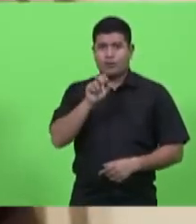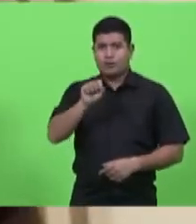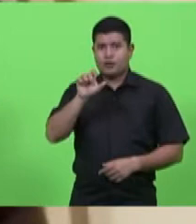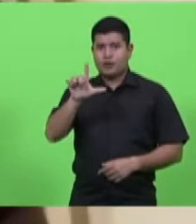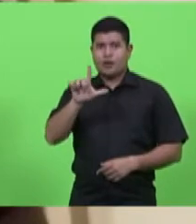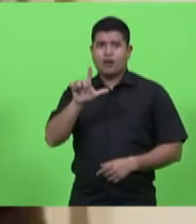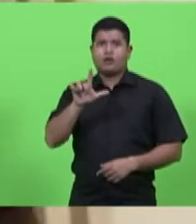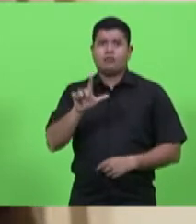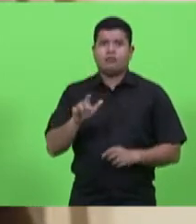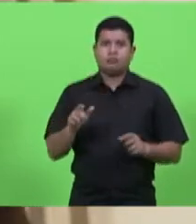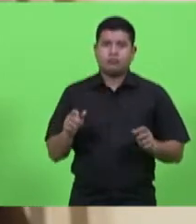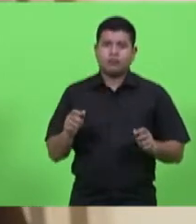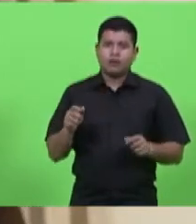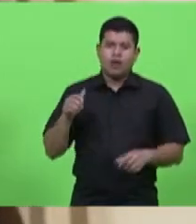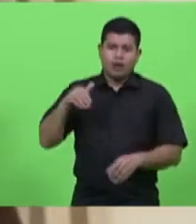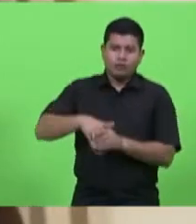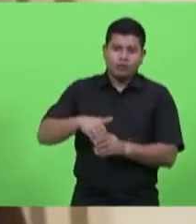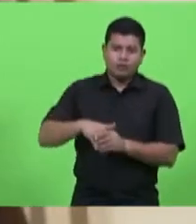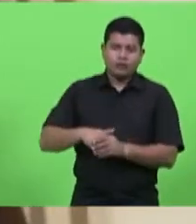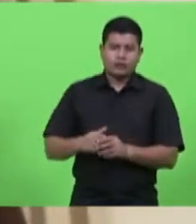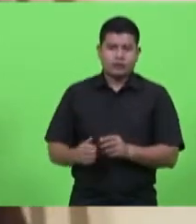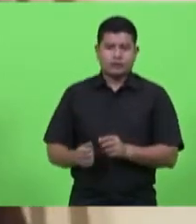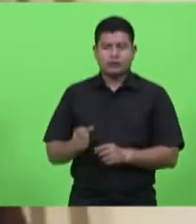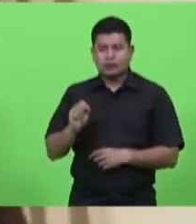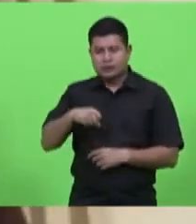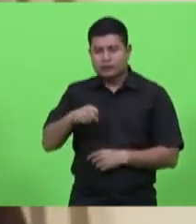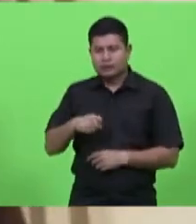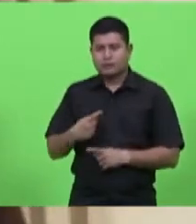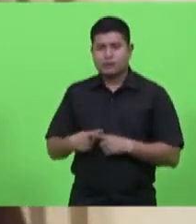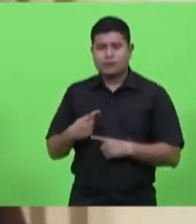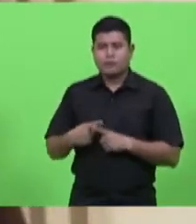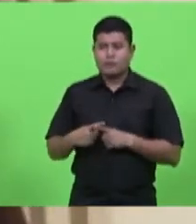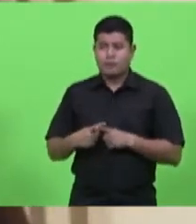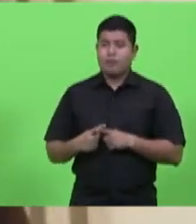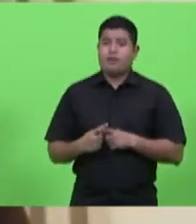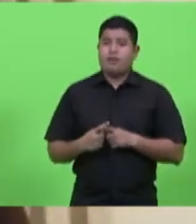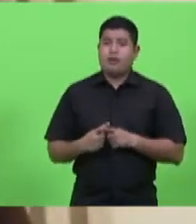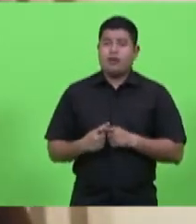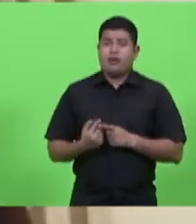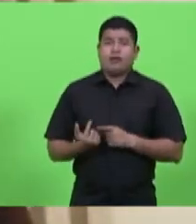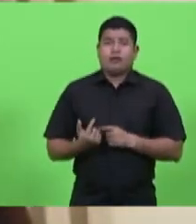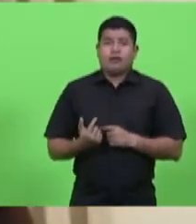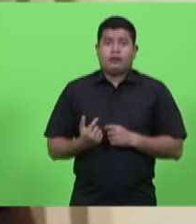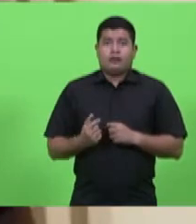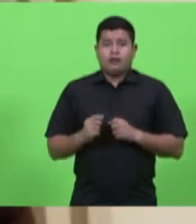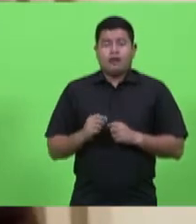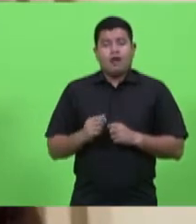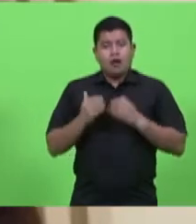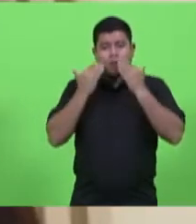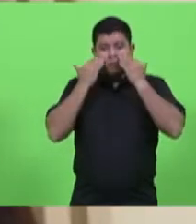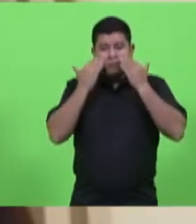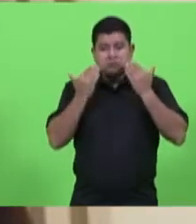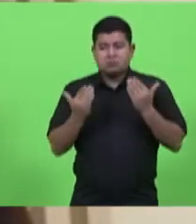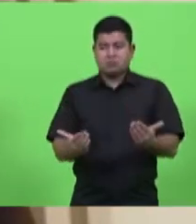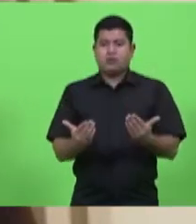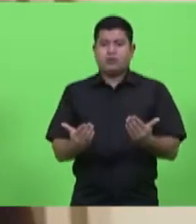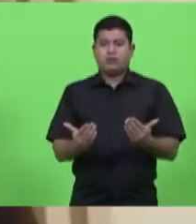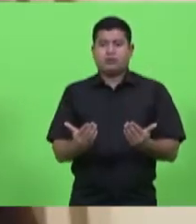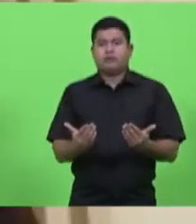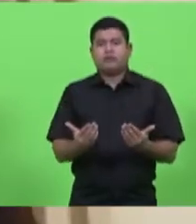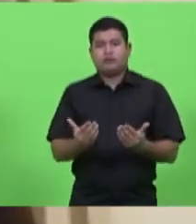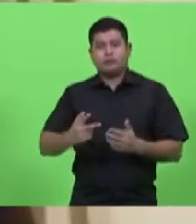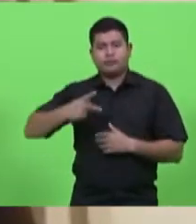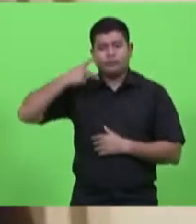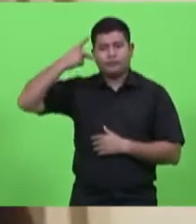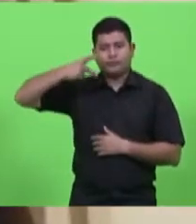possamos votar favoravelmente. E eu entendo que isso é uma demonstração do